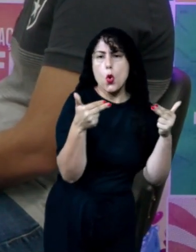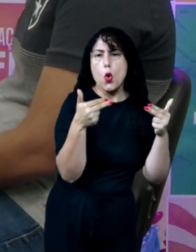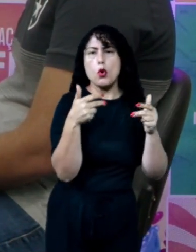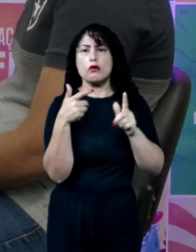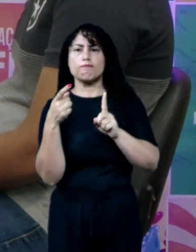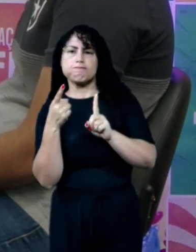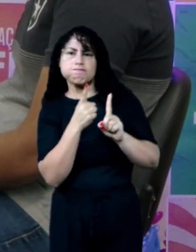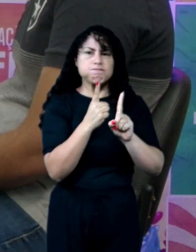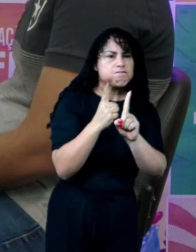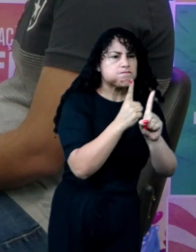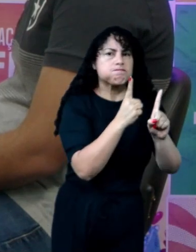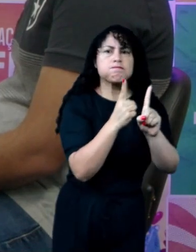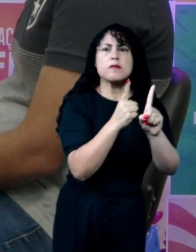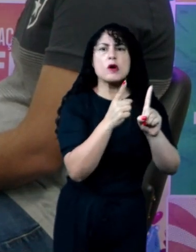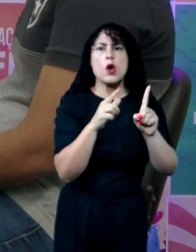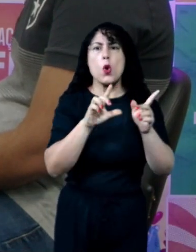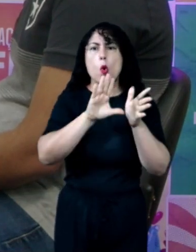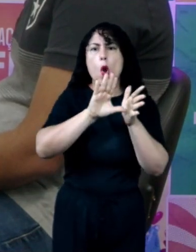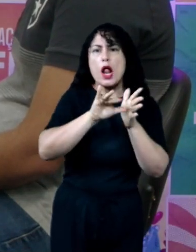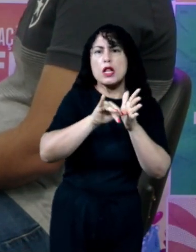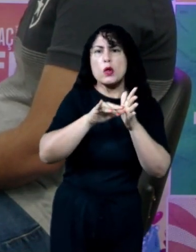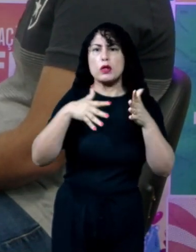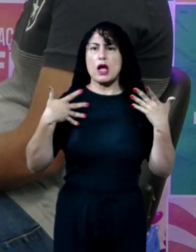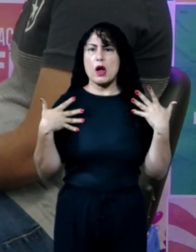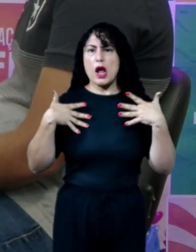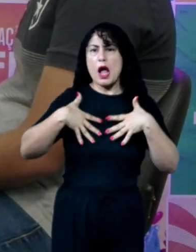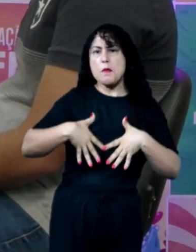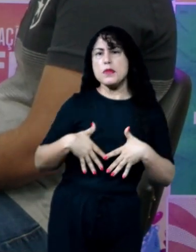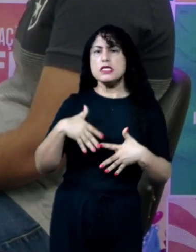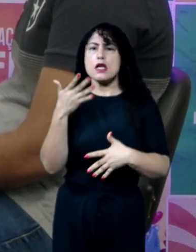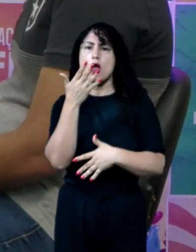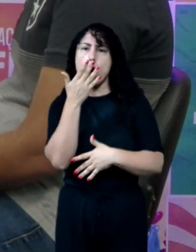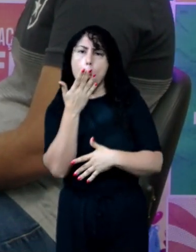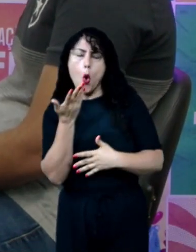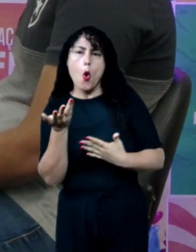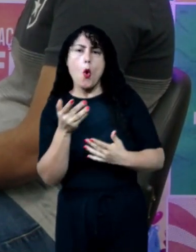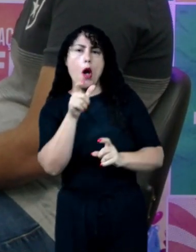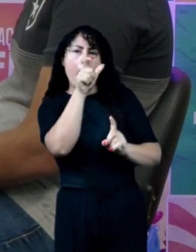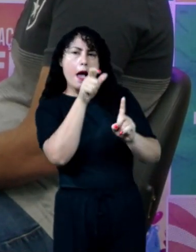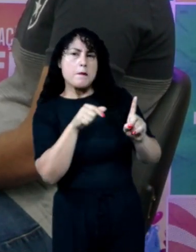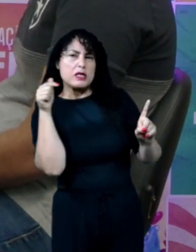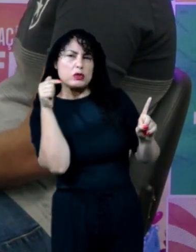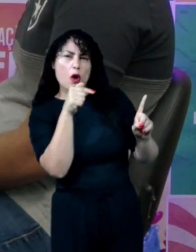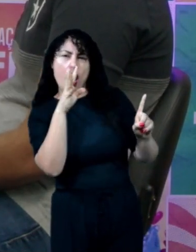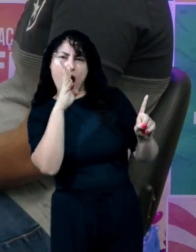perseguidas porque o ladrão estava com a camisa de tal cor, então é aquela pessoa.